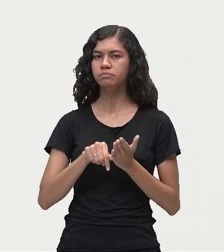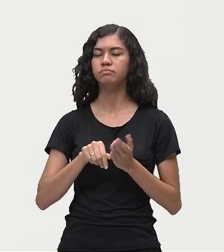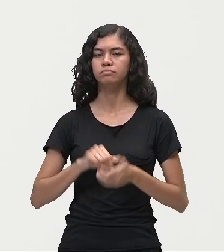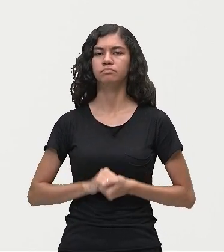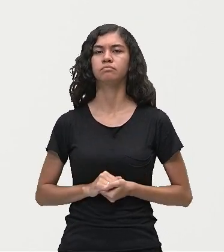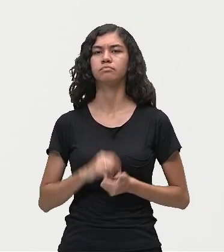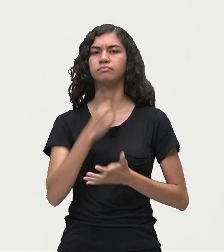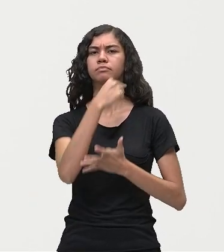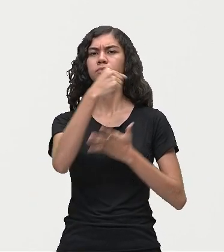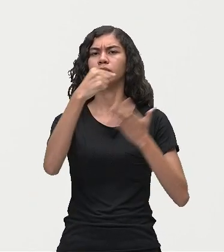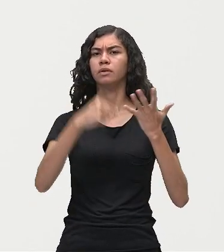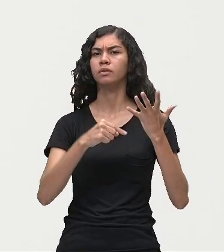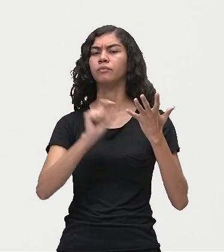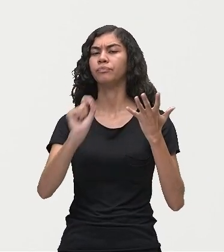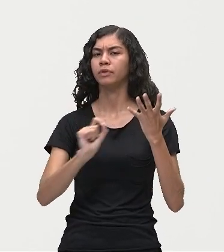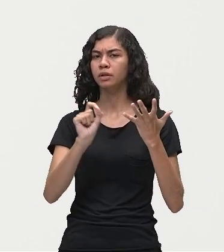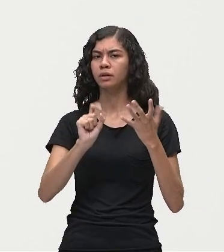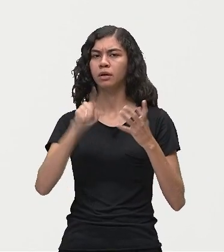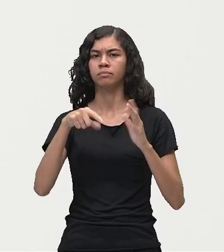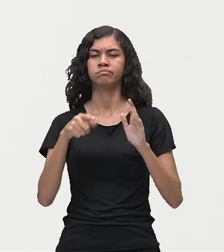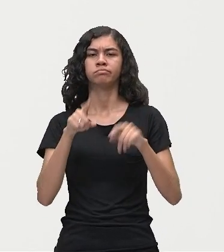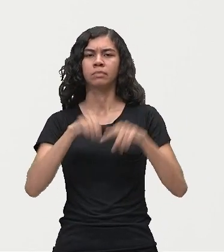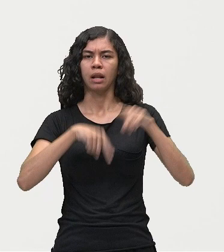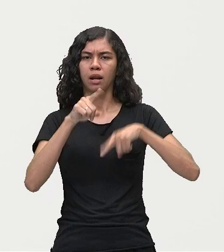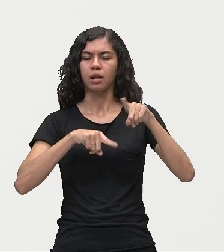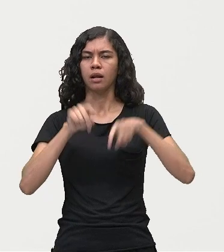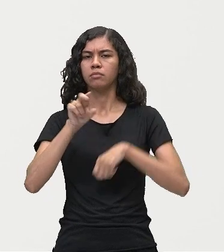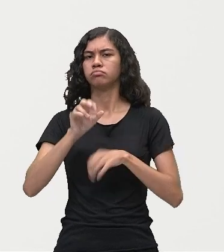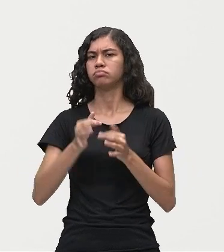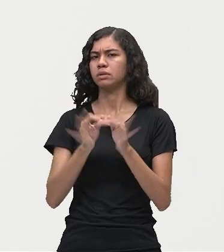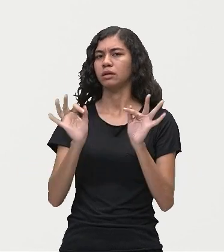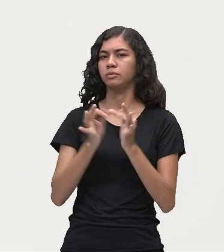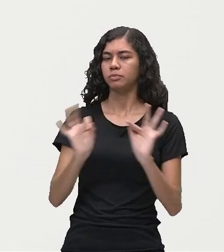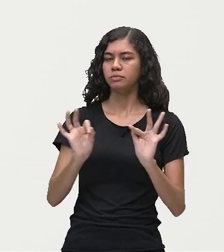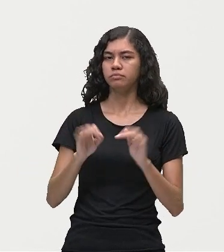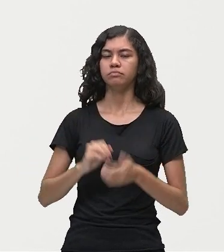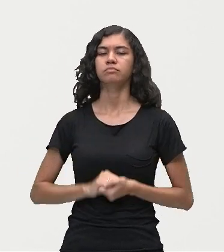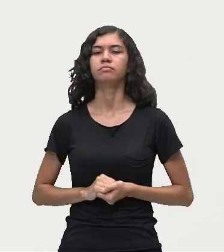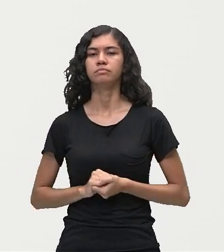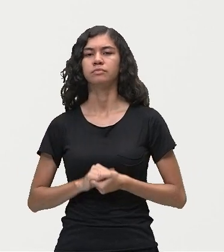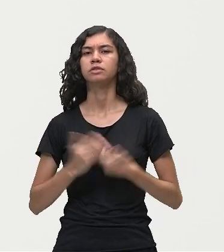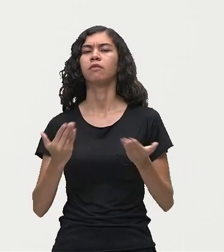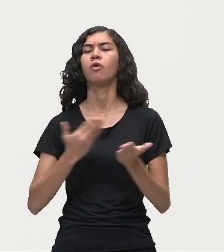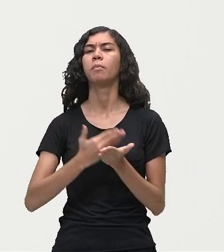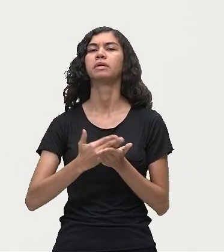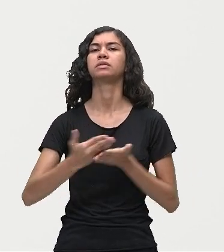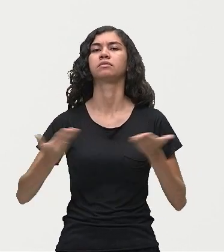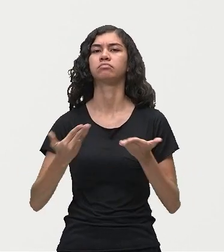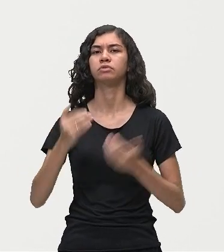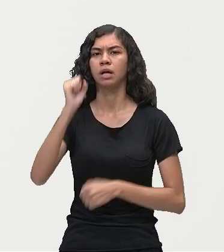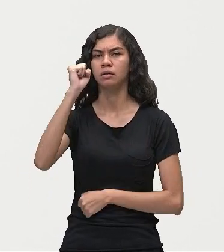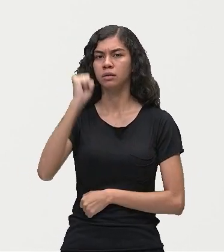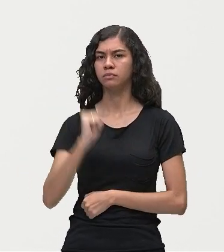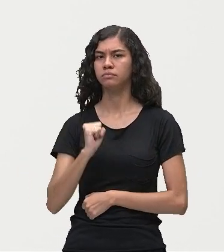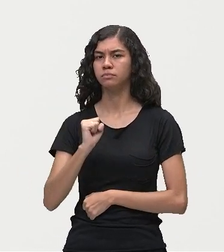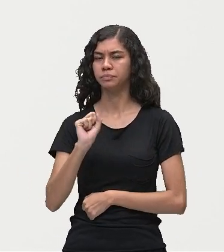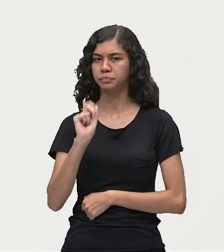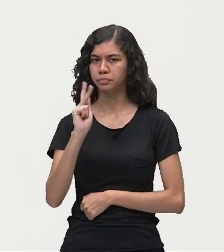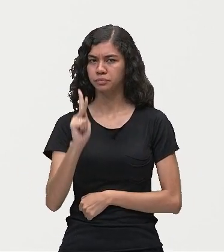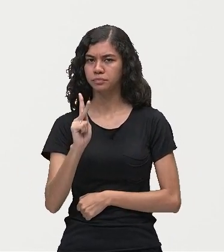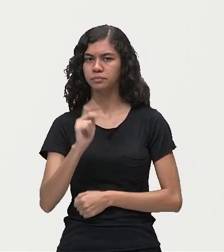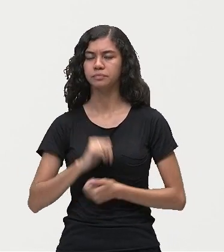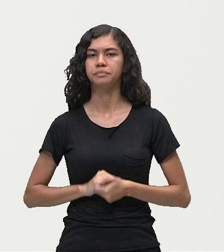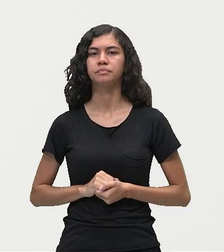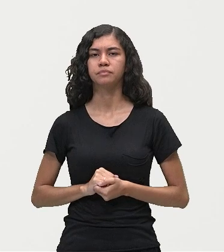são máquinas simples. Então, a gente vai começar aí com as alavancas, ok? Gente,